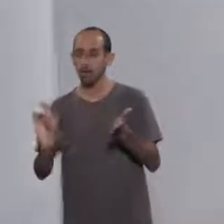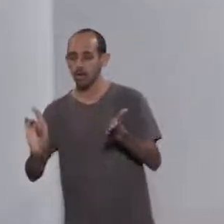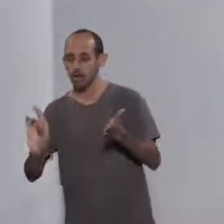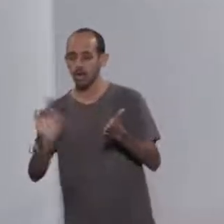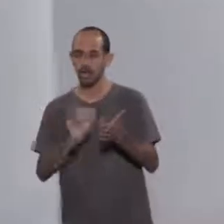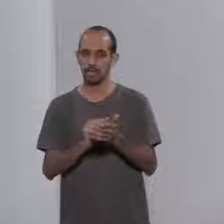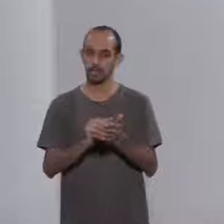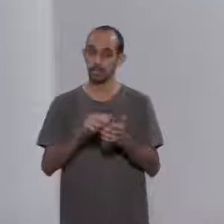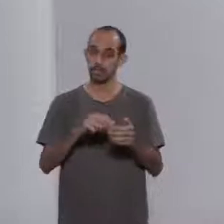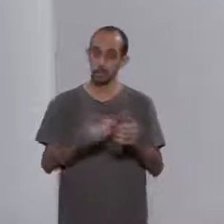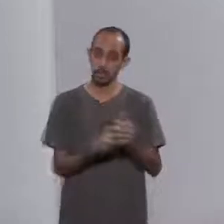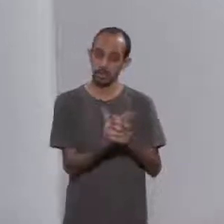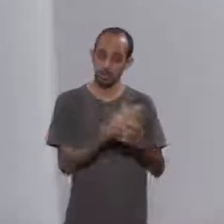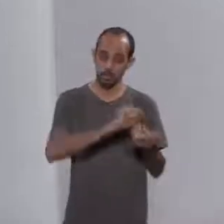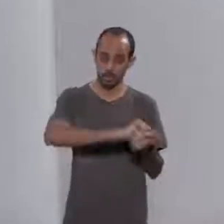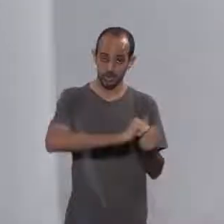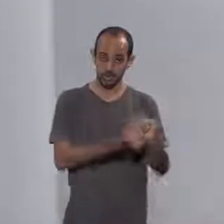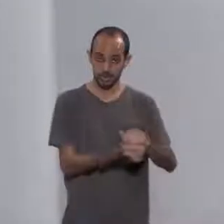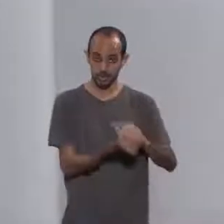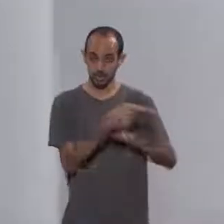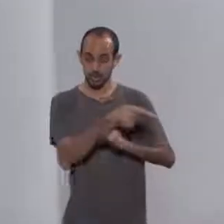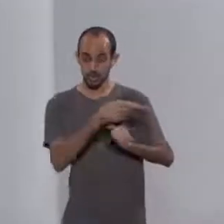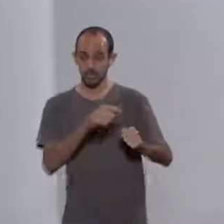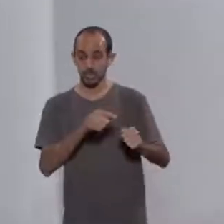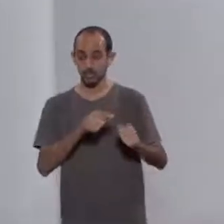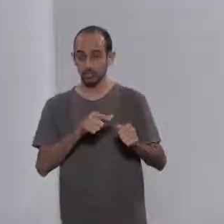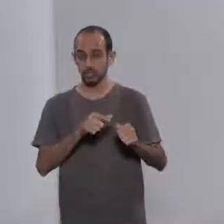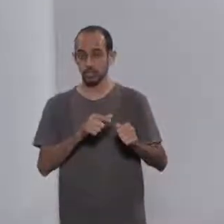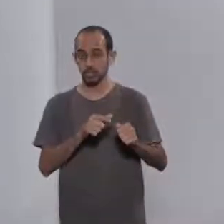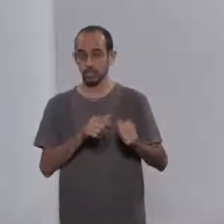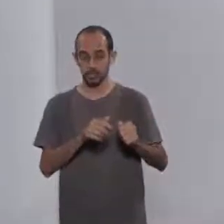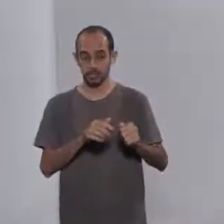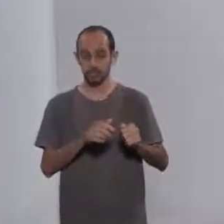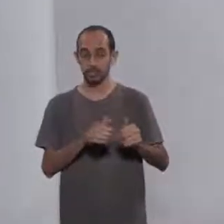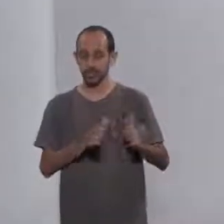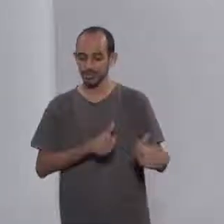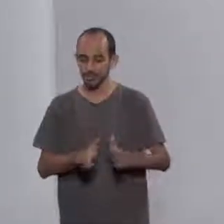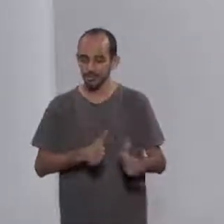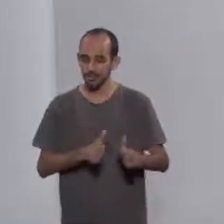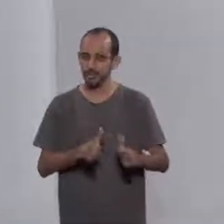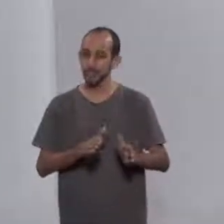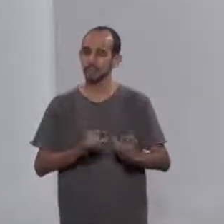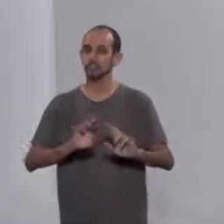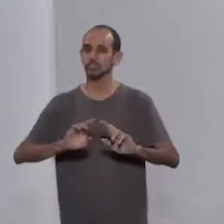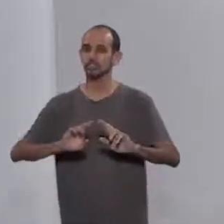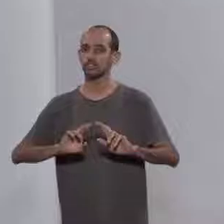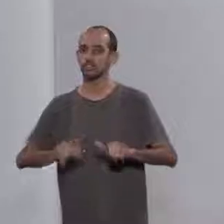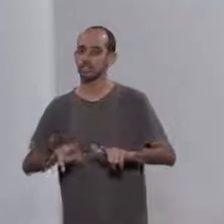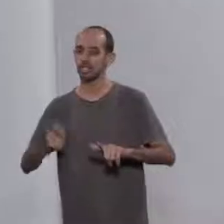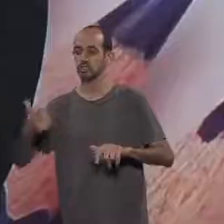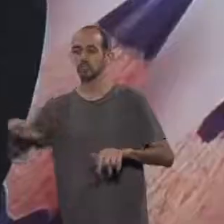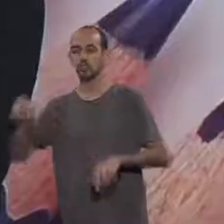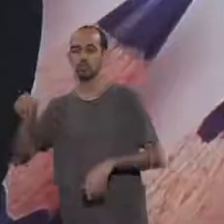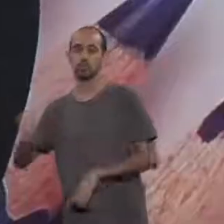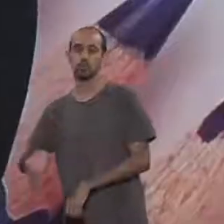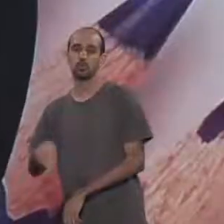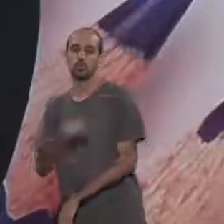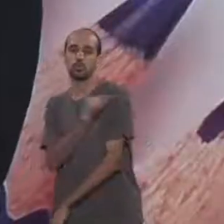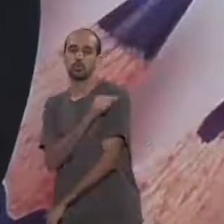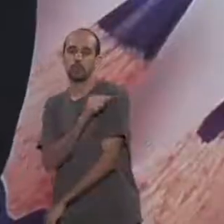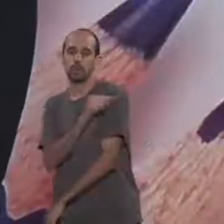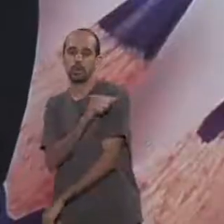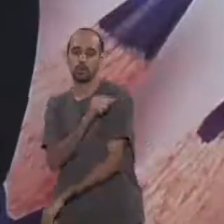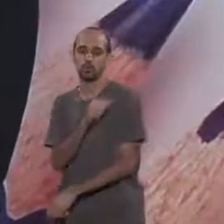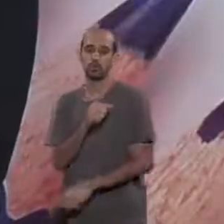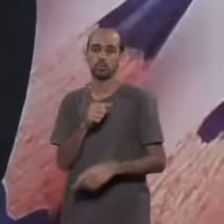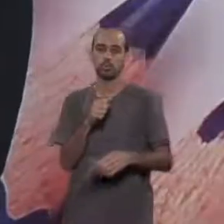assim, se teve uma adaptação, ele teve acesso ao mesmo conteúdo, mas de uma maneira diferenciada. Então, assim, mas como uma contação de